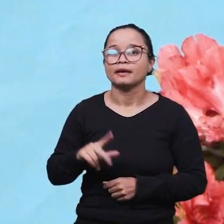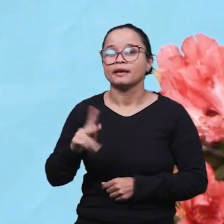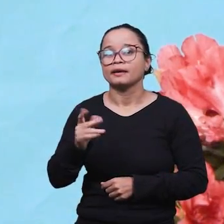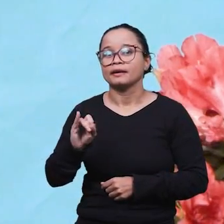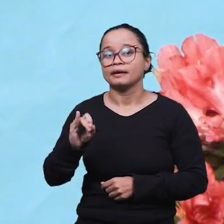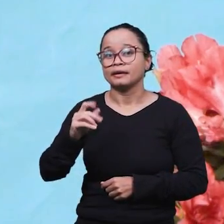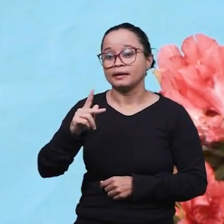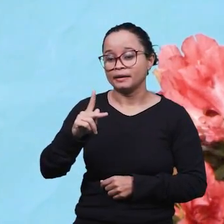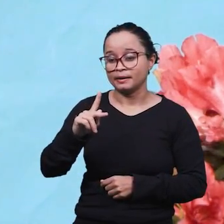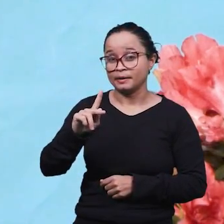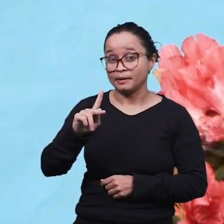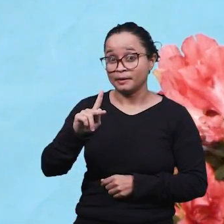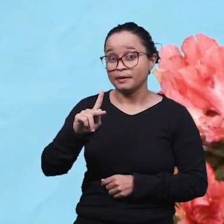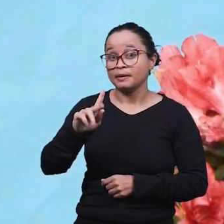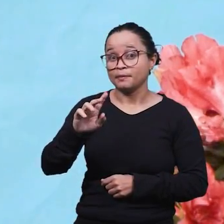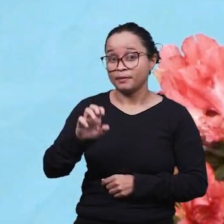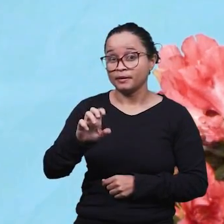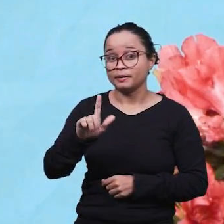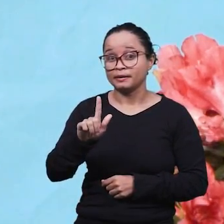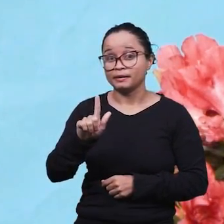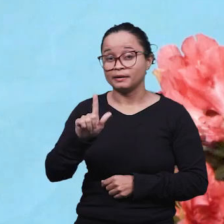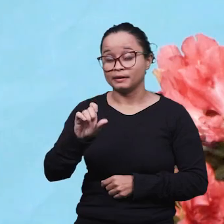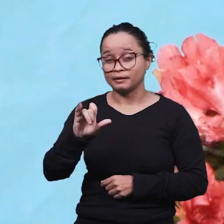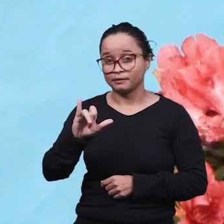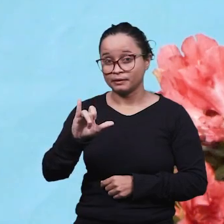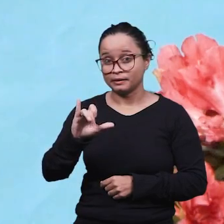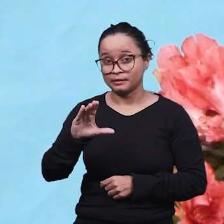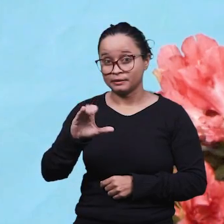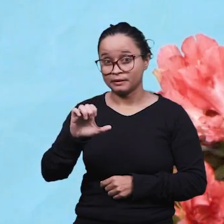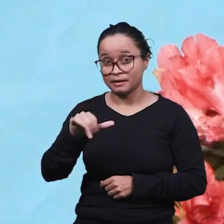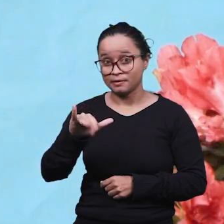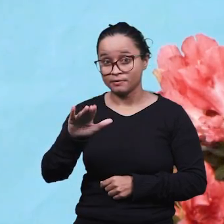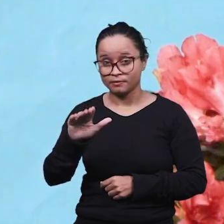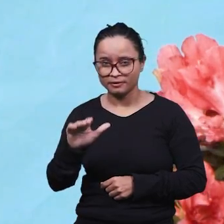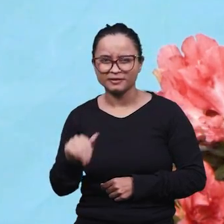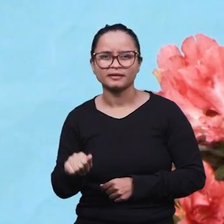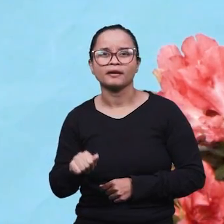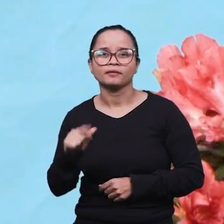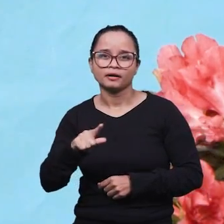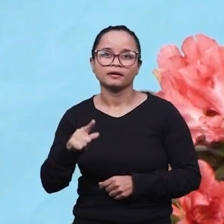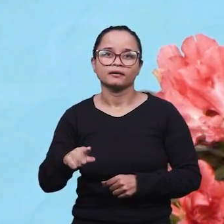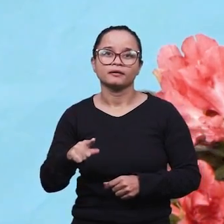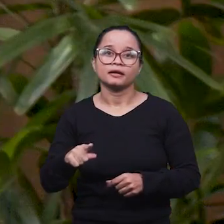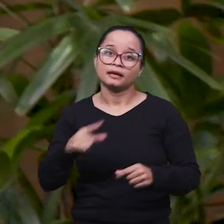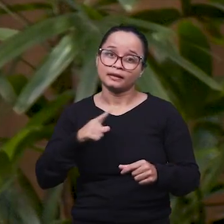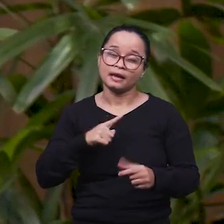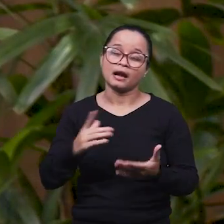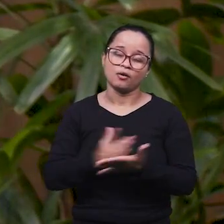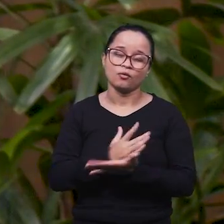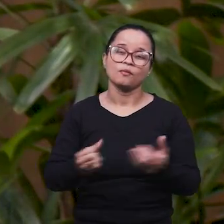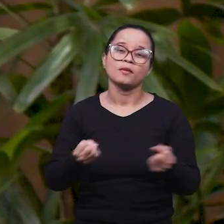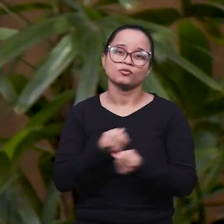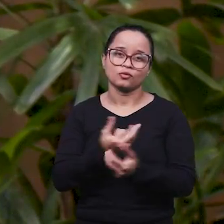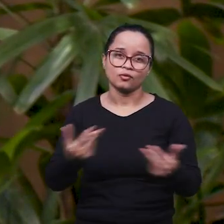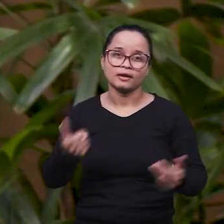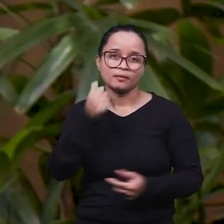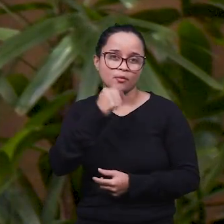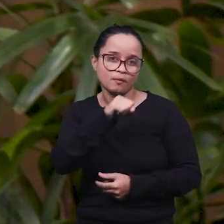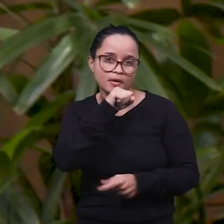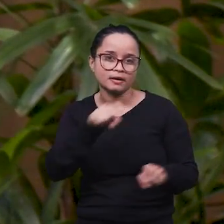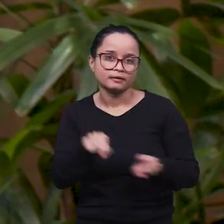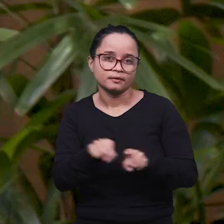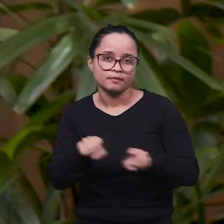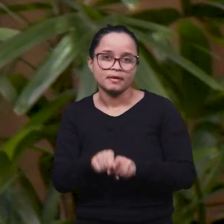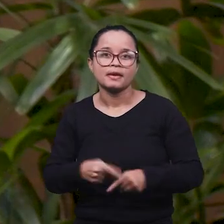excesso de glicose no sangue que pode causar repercussões tanto para a mãe quanto para o feto. E quais são os sintomas que